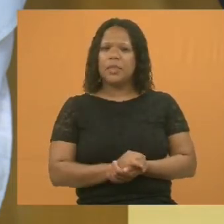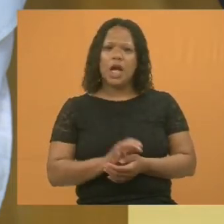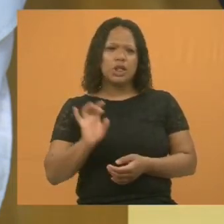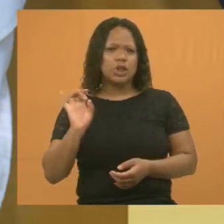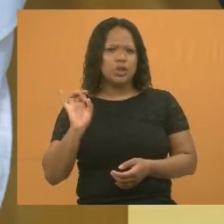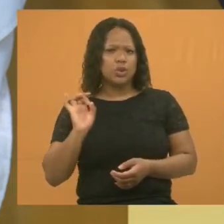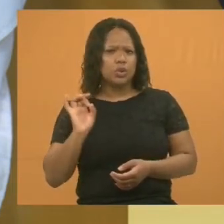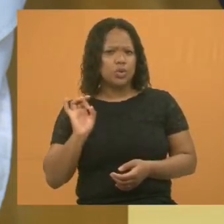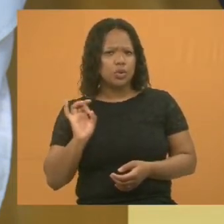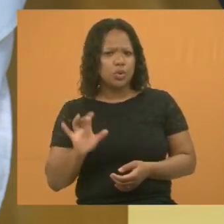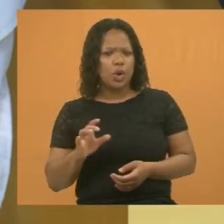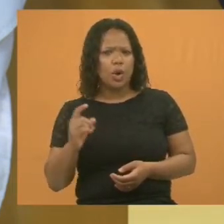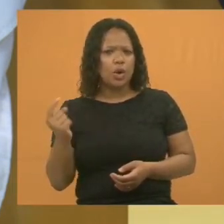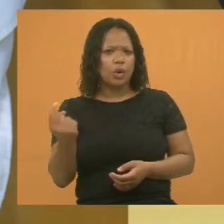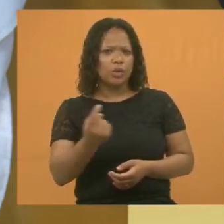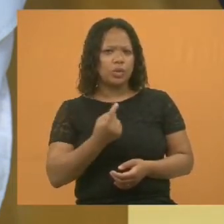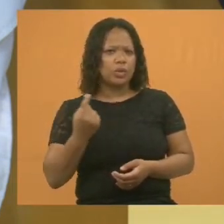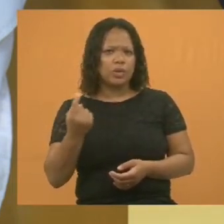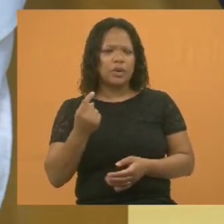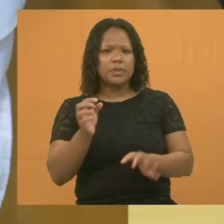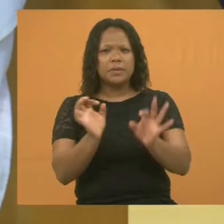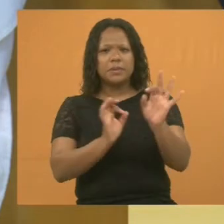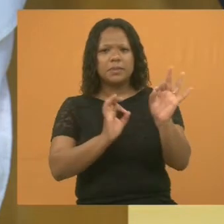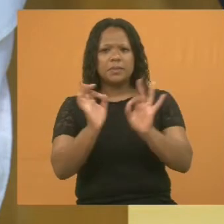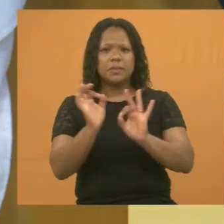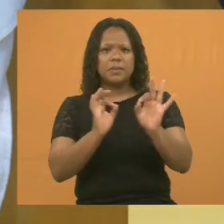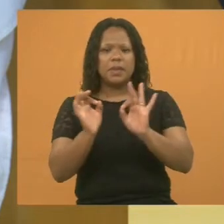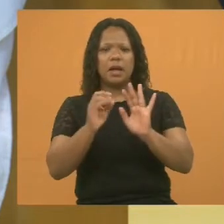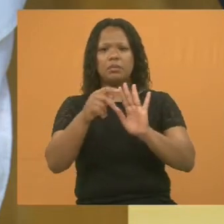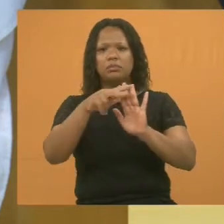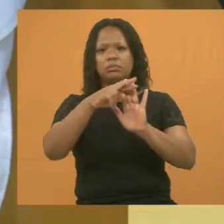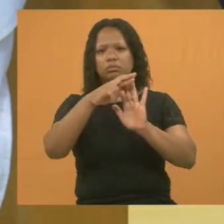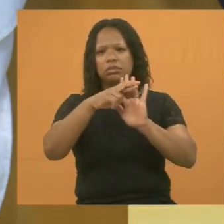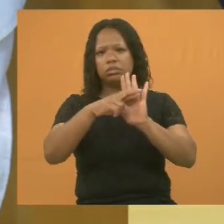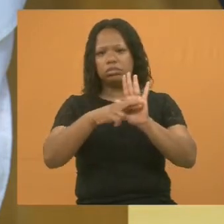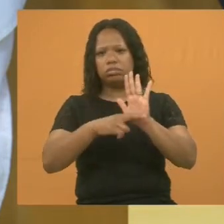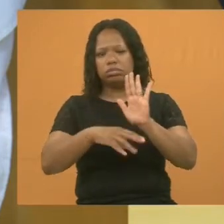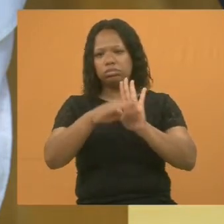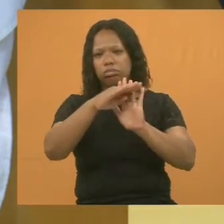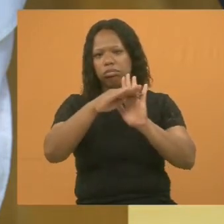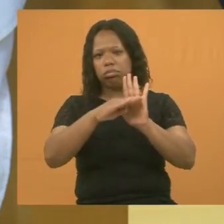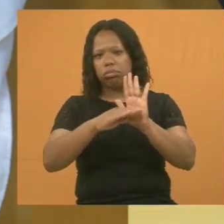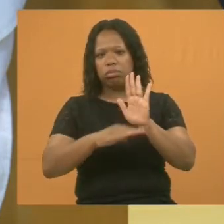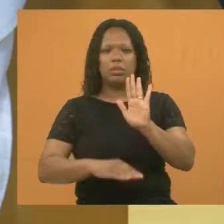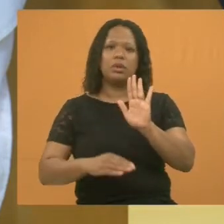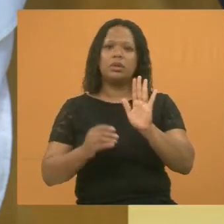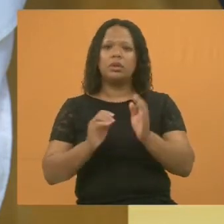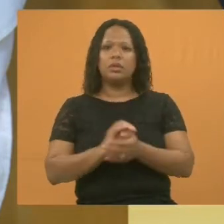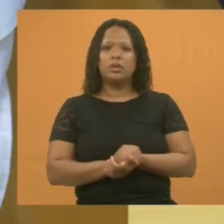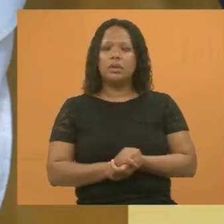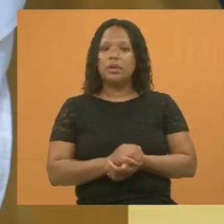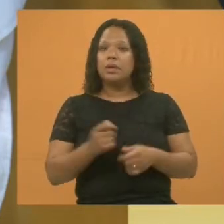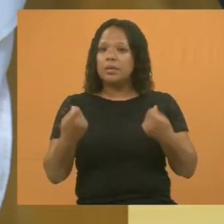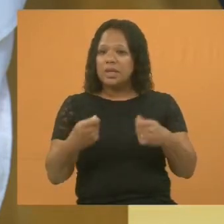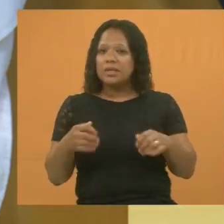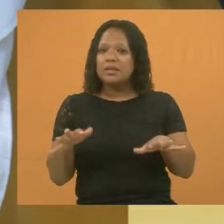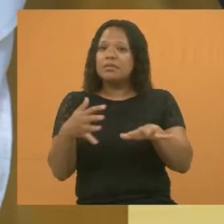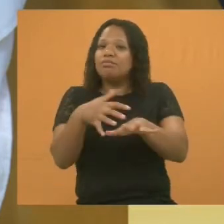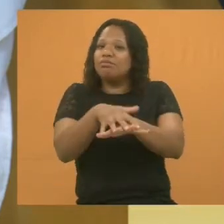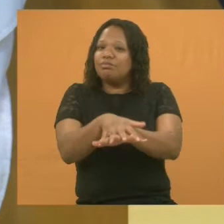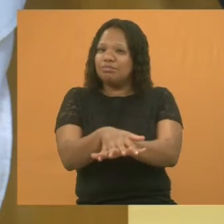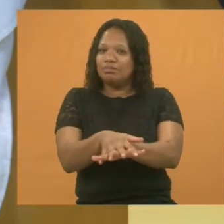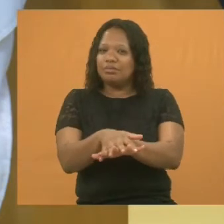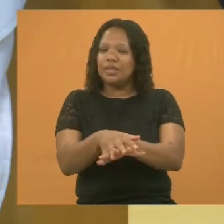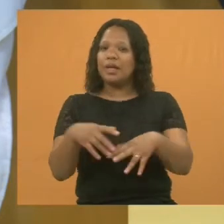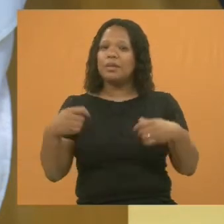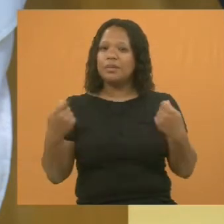basta apenas nós organizarmos esse plano. É preciso que ele seja integrado, é